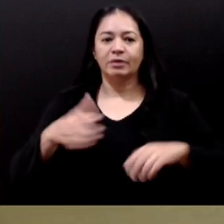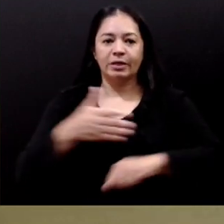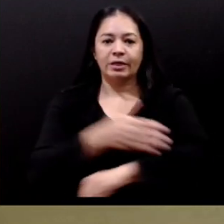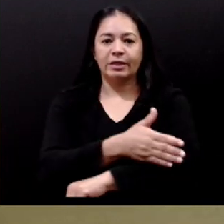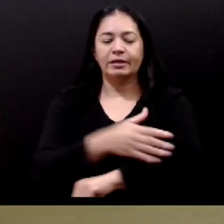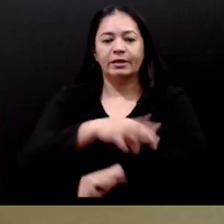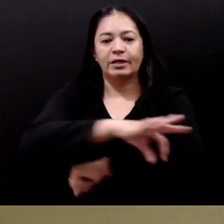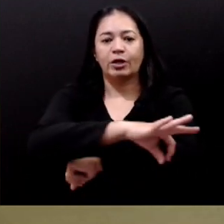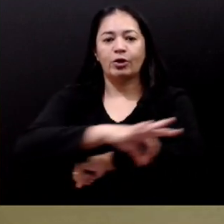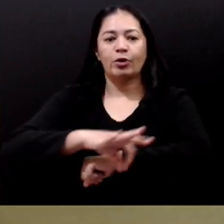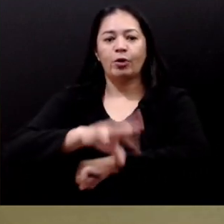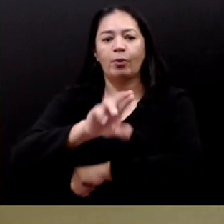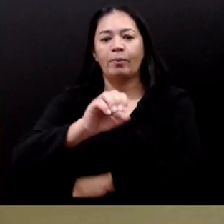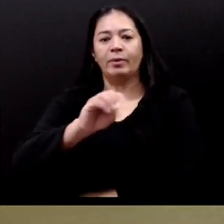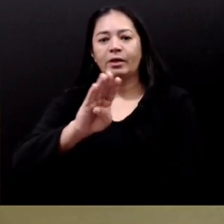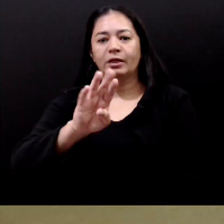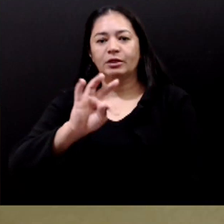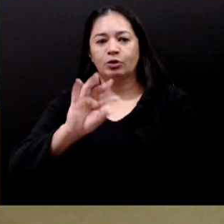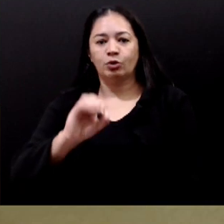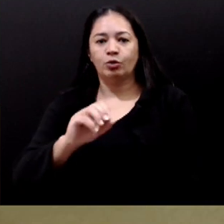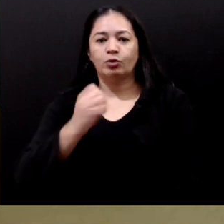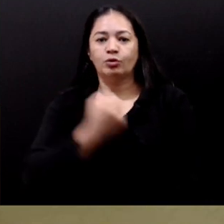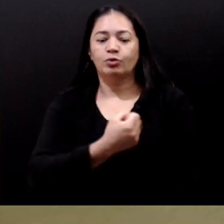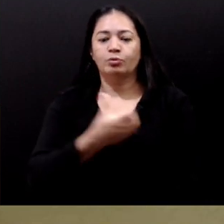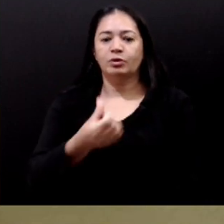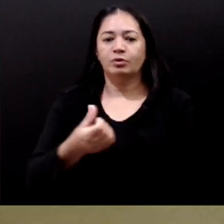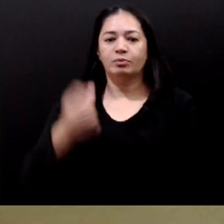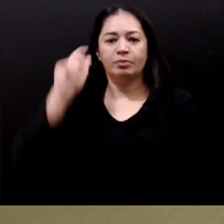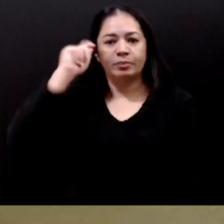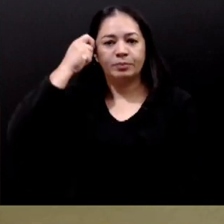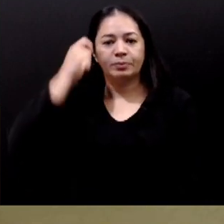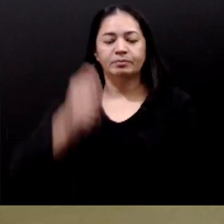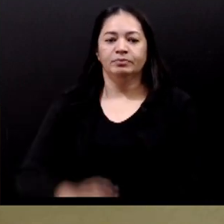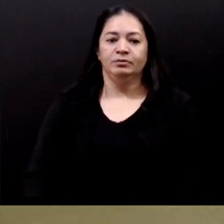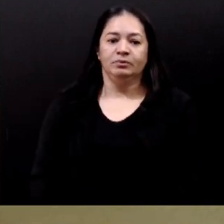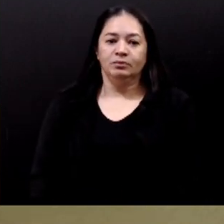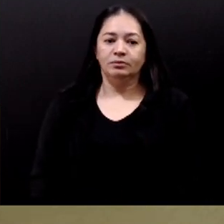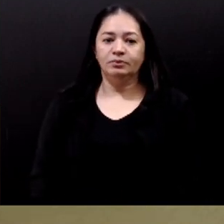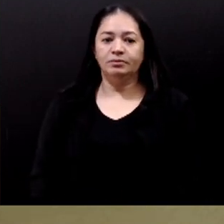Mange, 66, no bairro Ponte Preta. Além deste